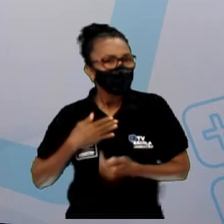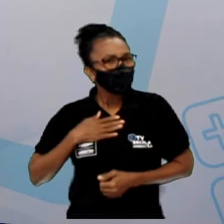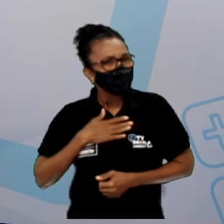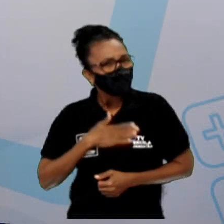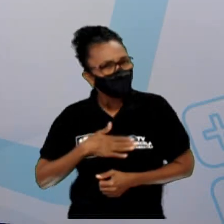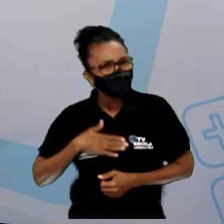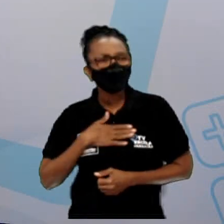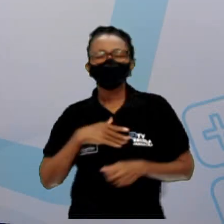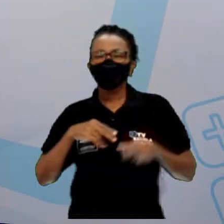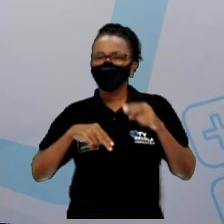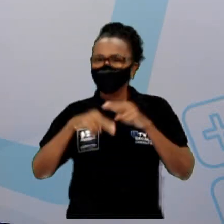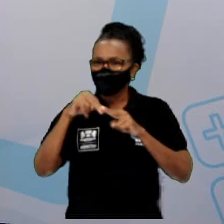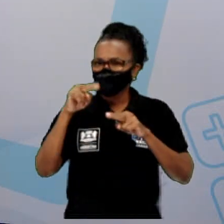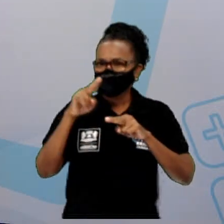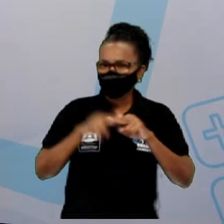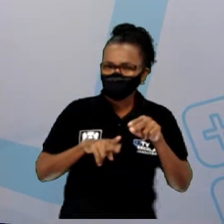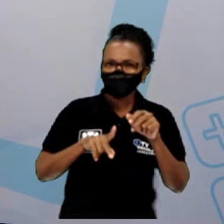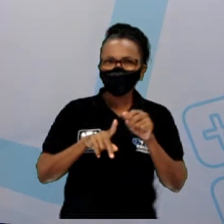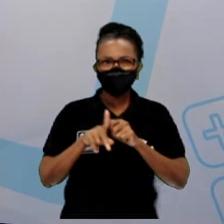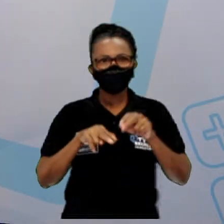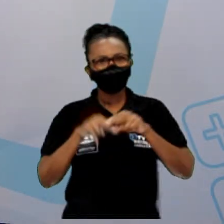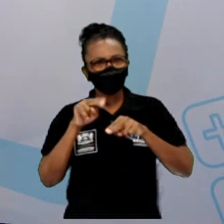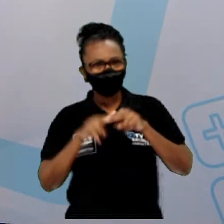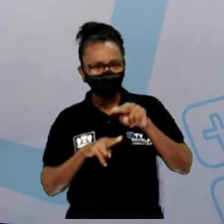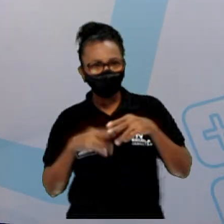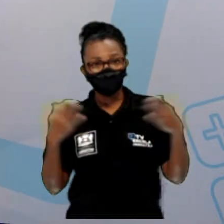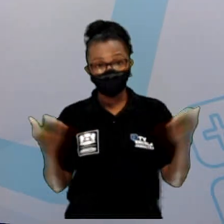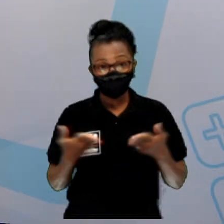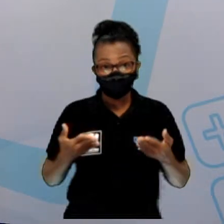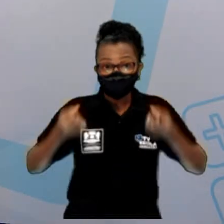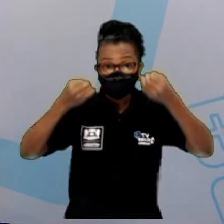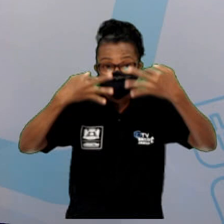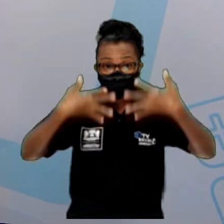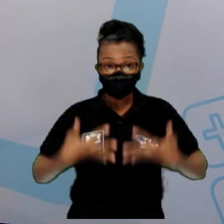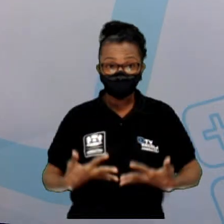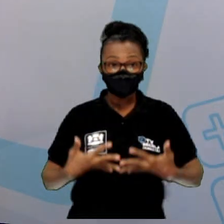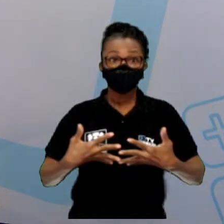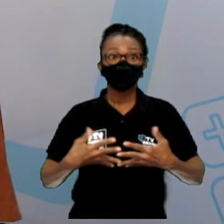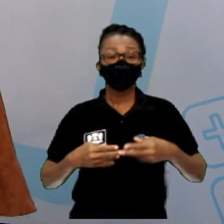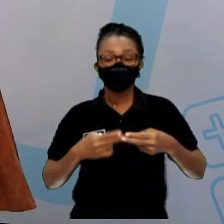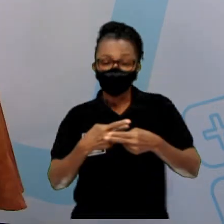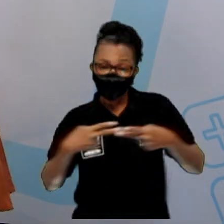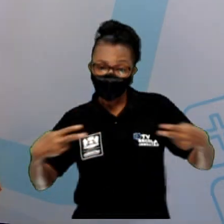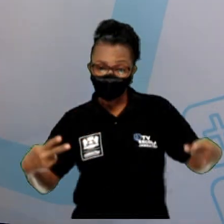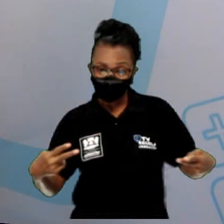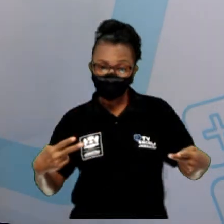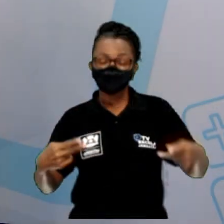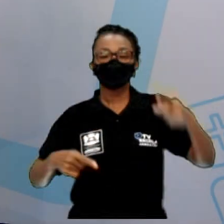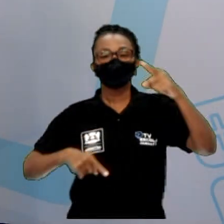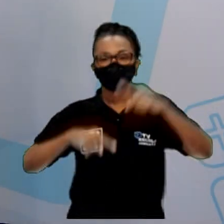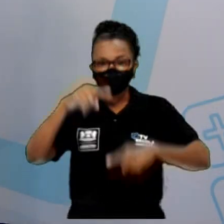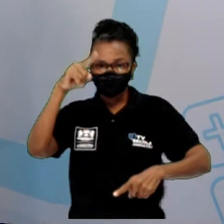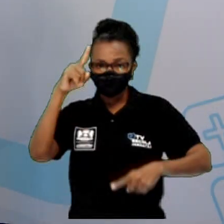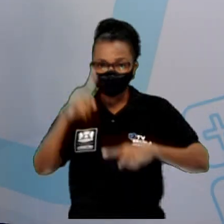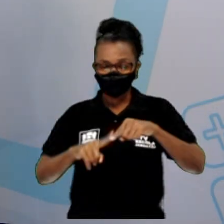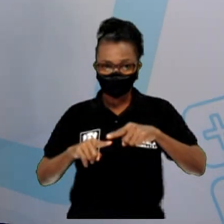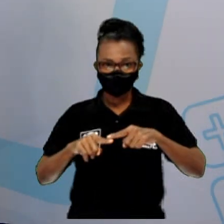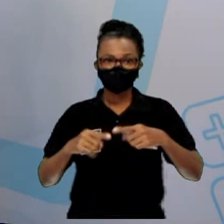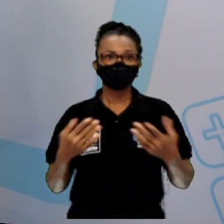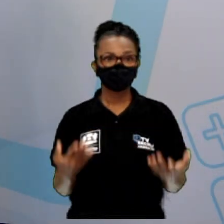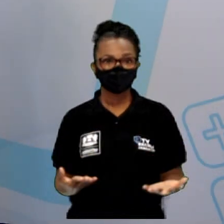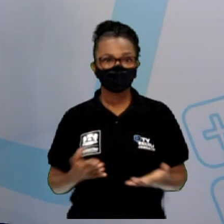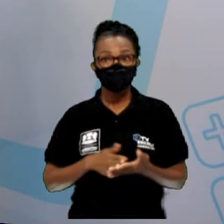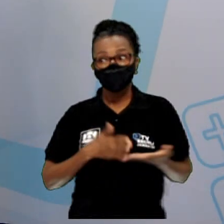nesse mês de junho e hoje nós vamos falar sobre objetos e materiais.